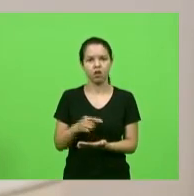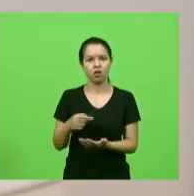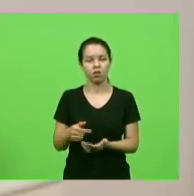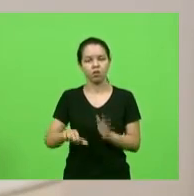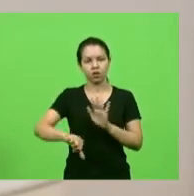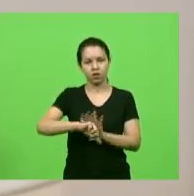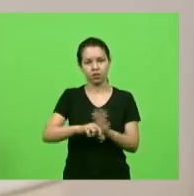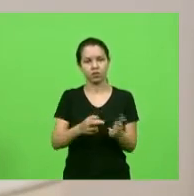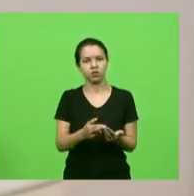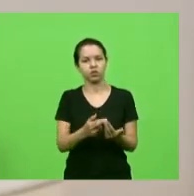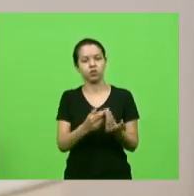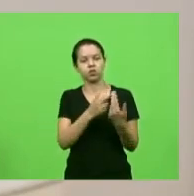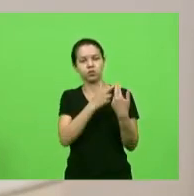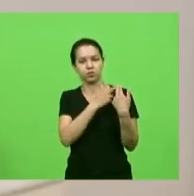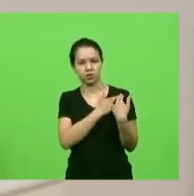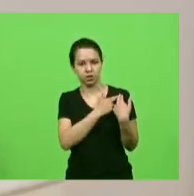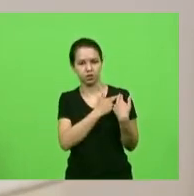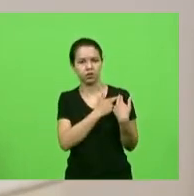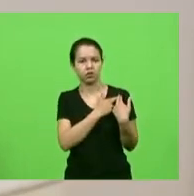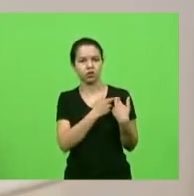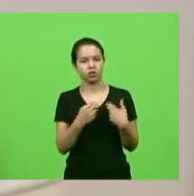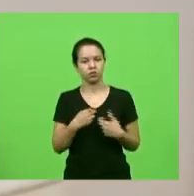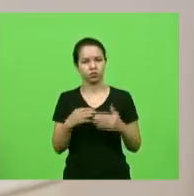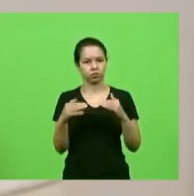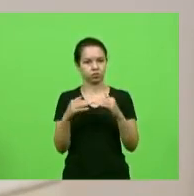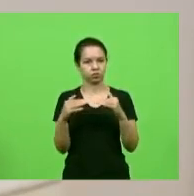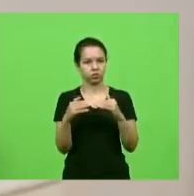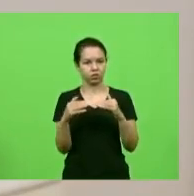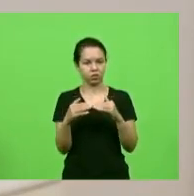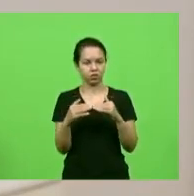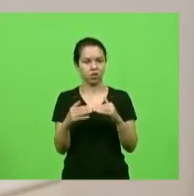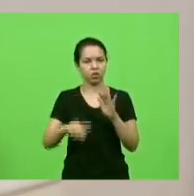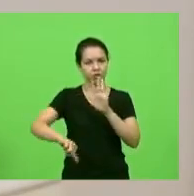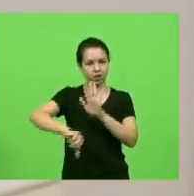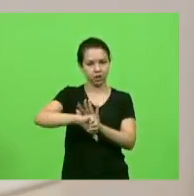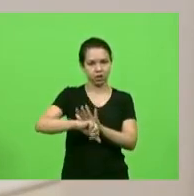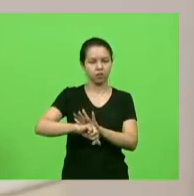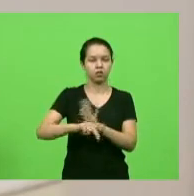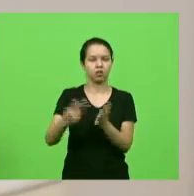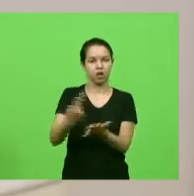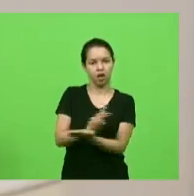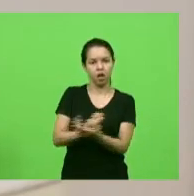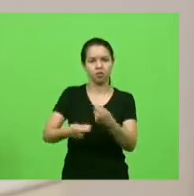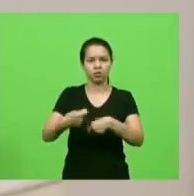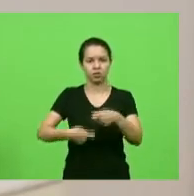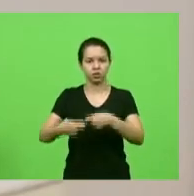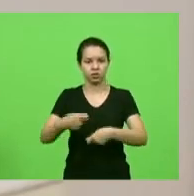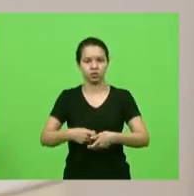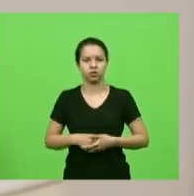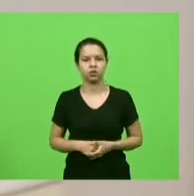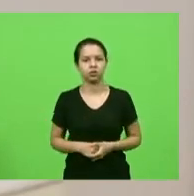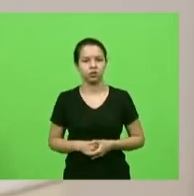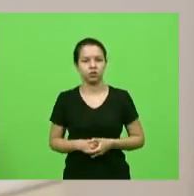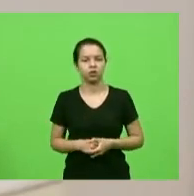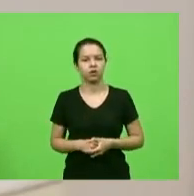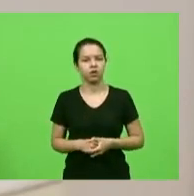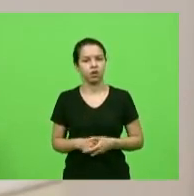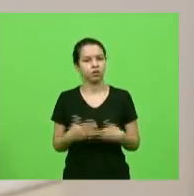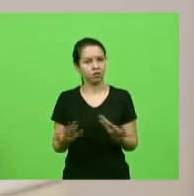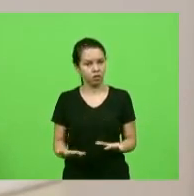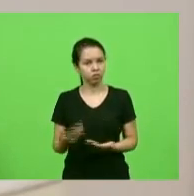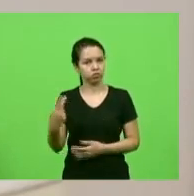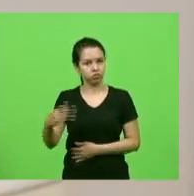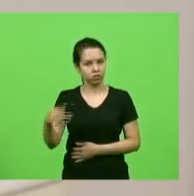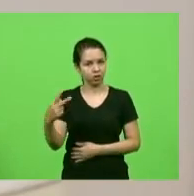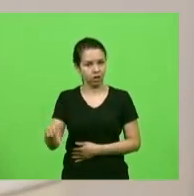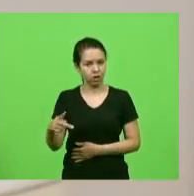estar emoldurada com os requisitos de um crime de improbidade. Fosse esse o desejo do constituinte e do legislador, seria